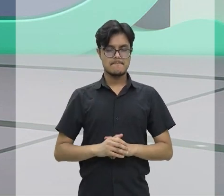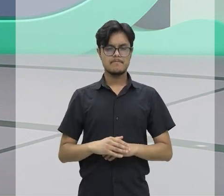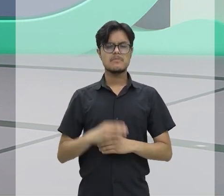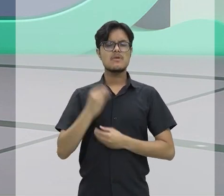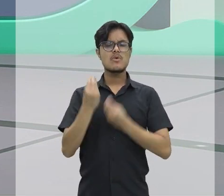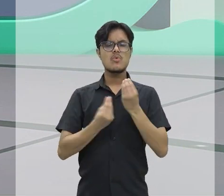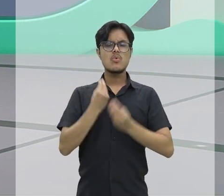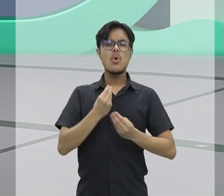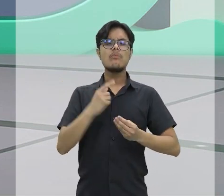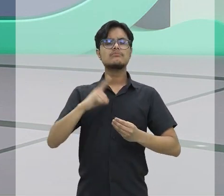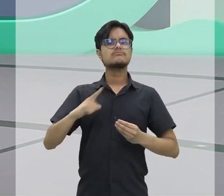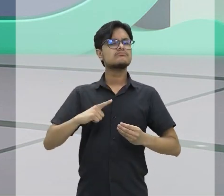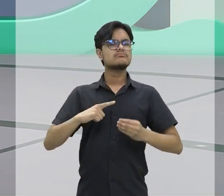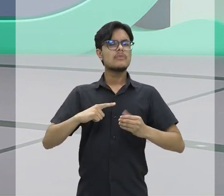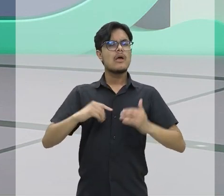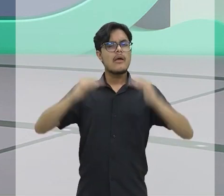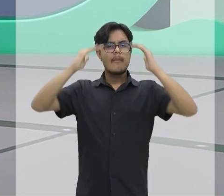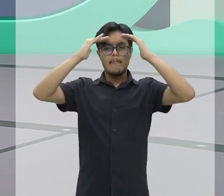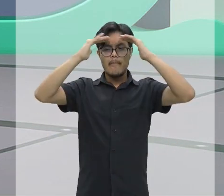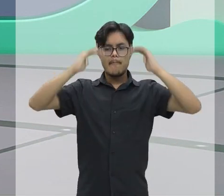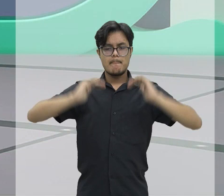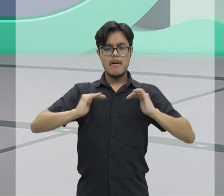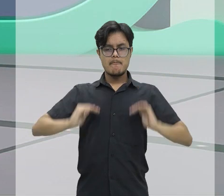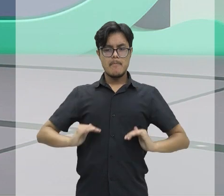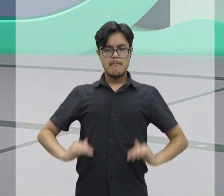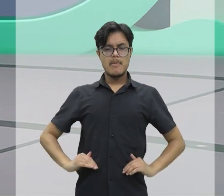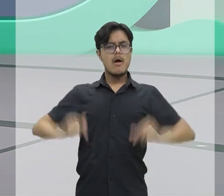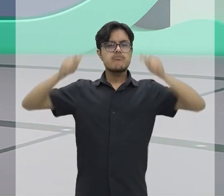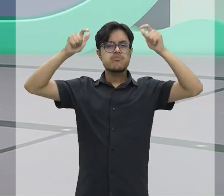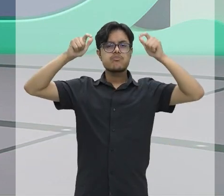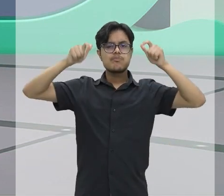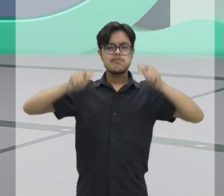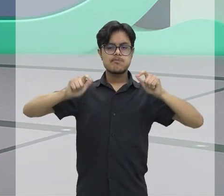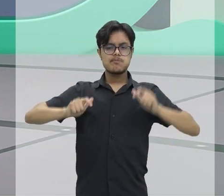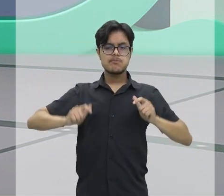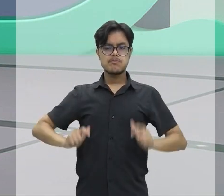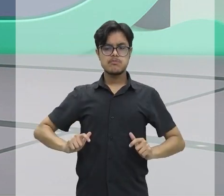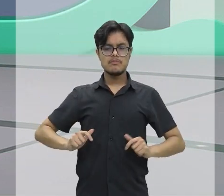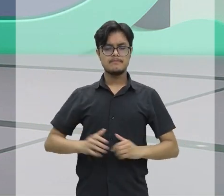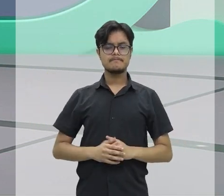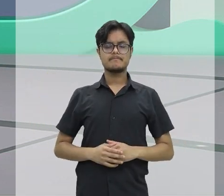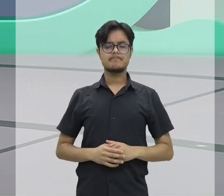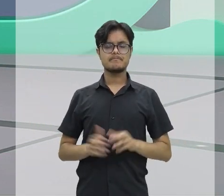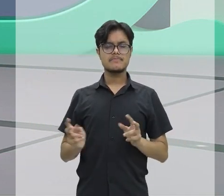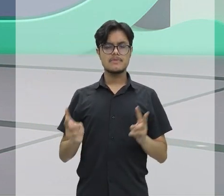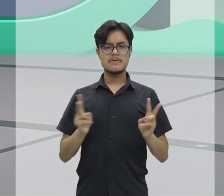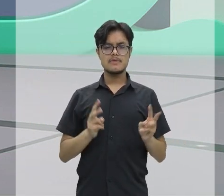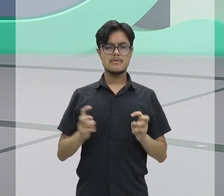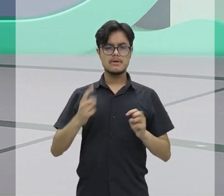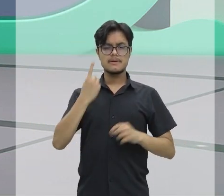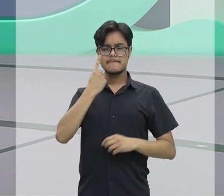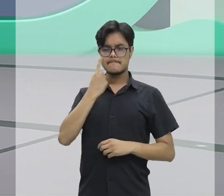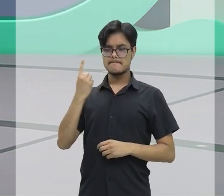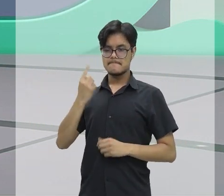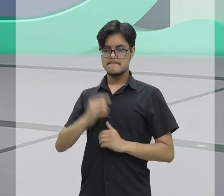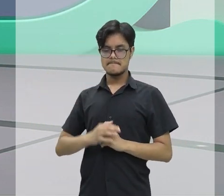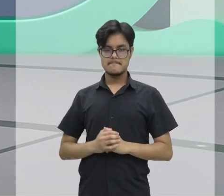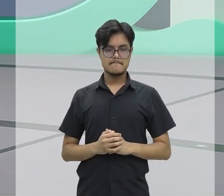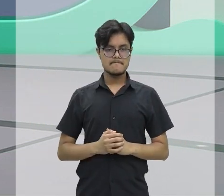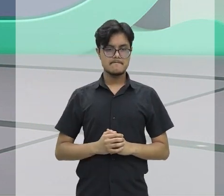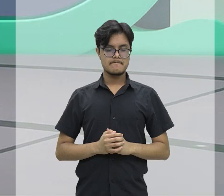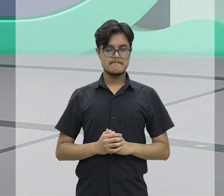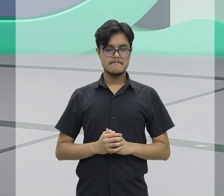estão divididos aí o esqueleto, né? Como é essa divisão do esqueleto. Então observa comigo aí nas nossas imagens, nós temos ali,